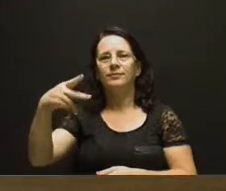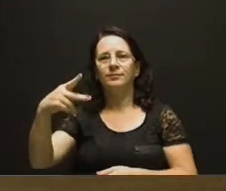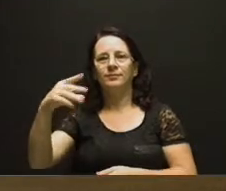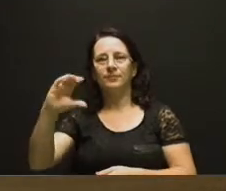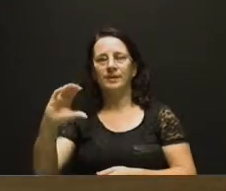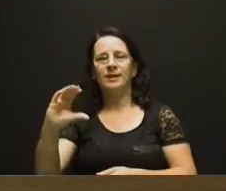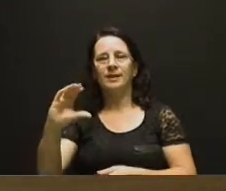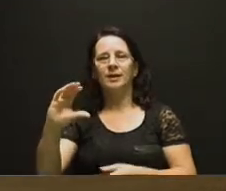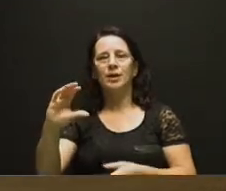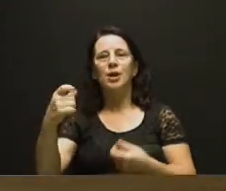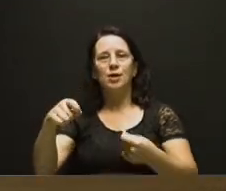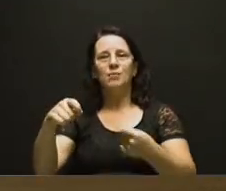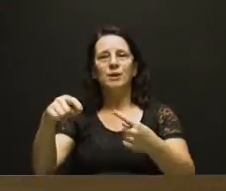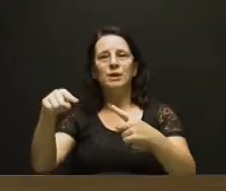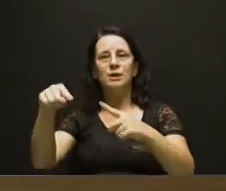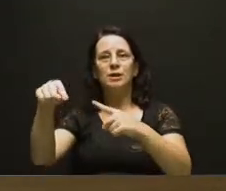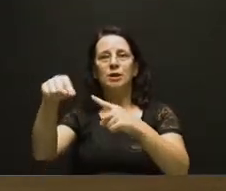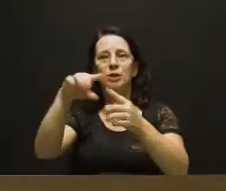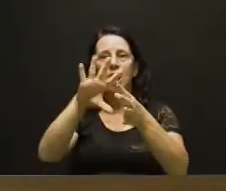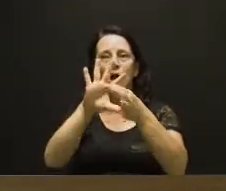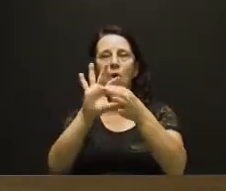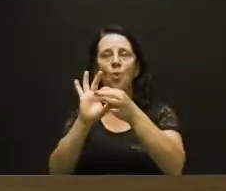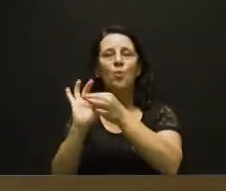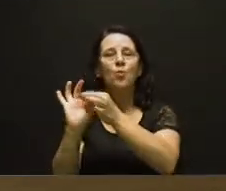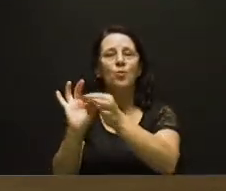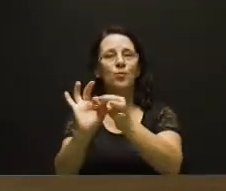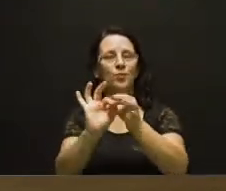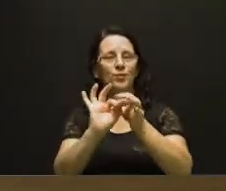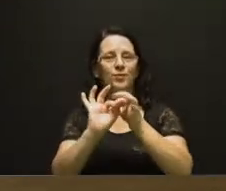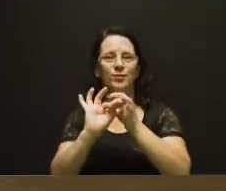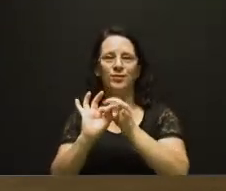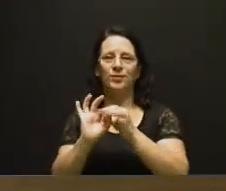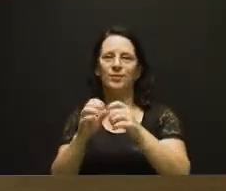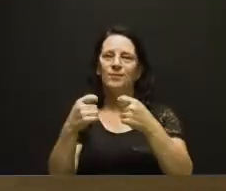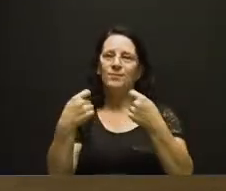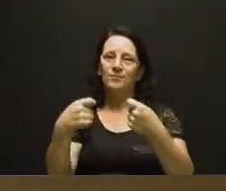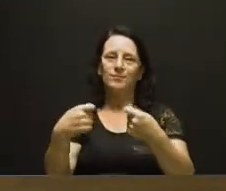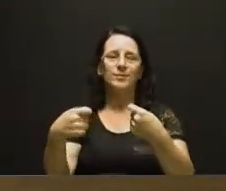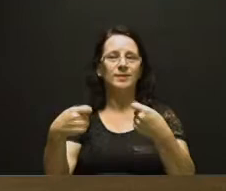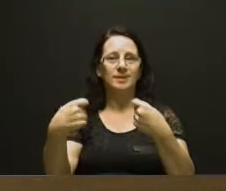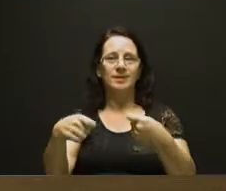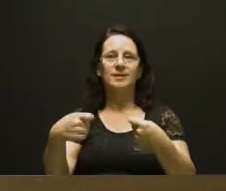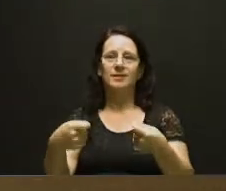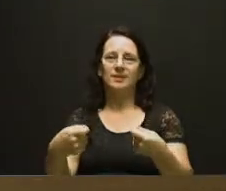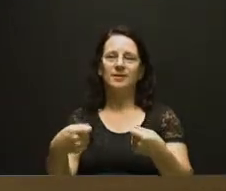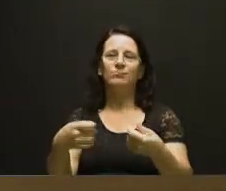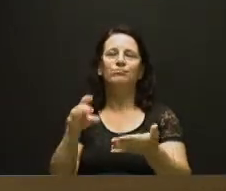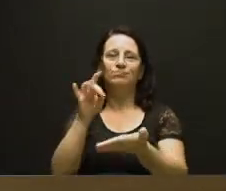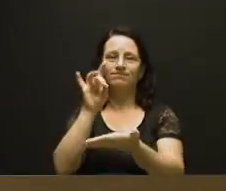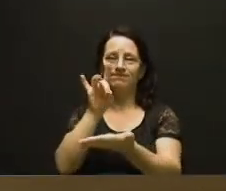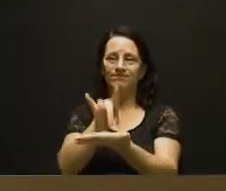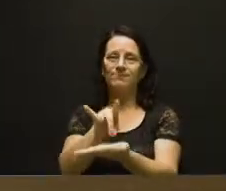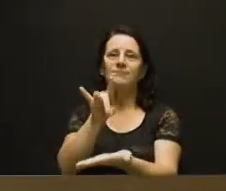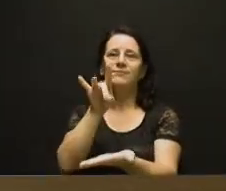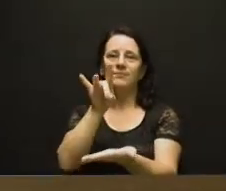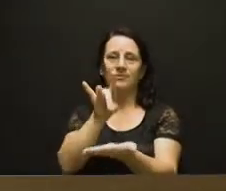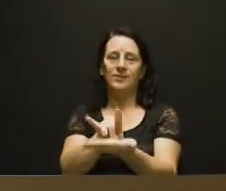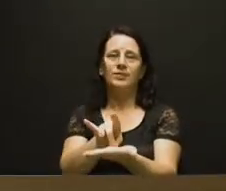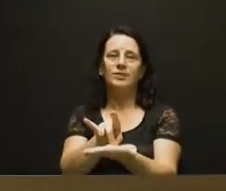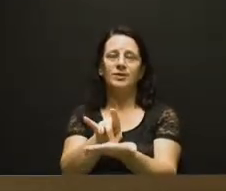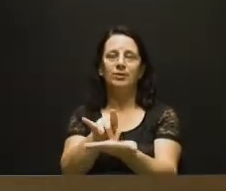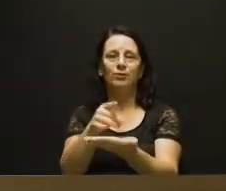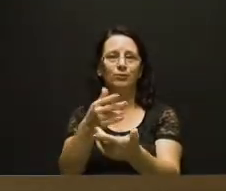de todos e precisam também ser em terem união para que seja realmente uma causa